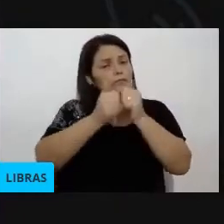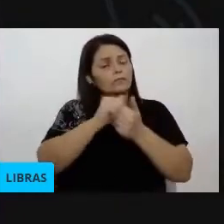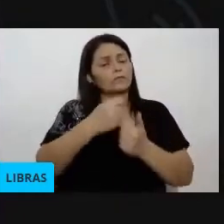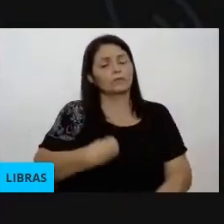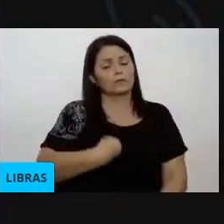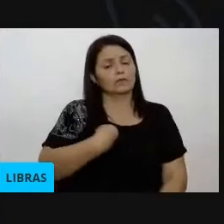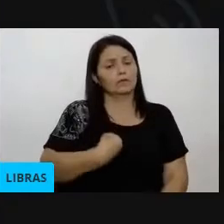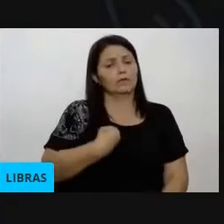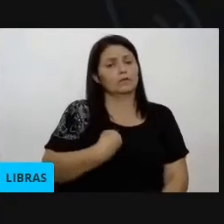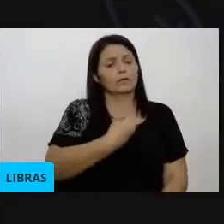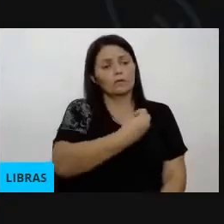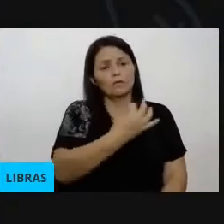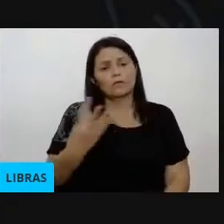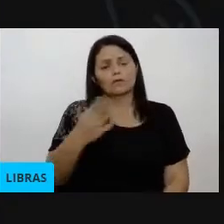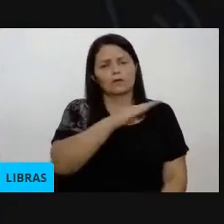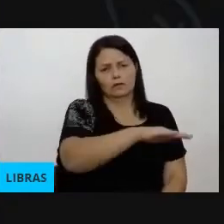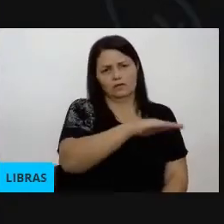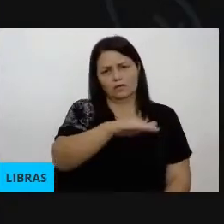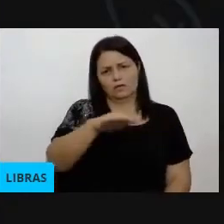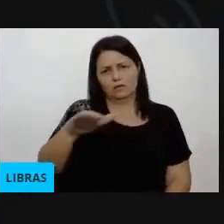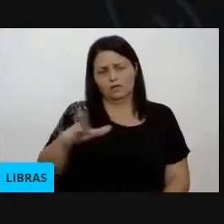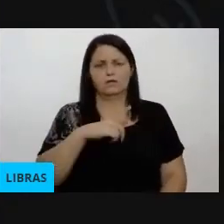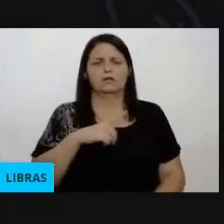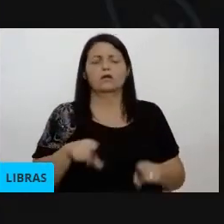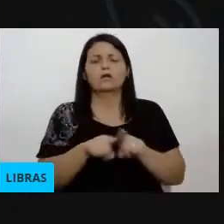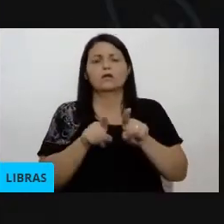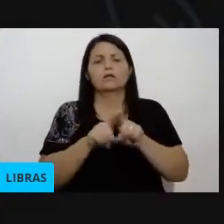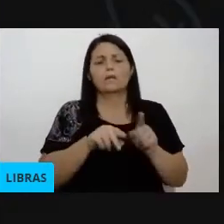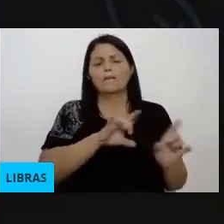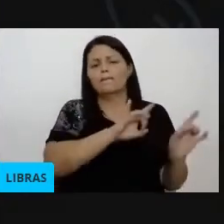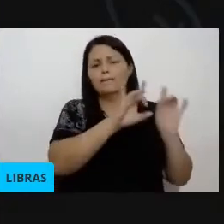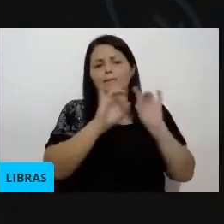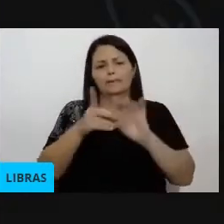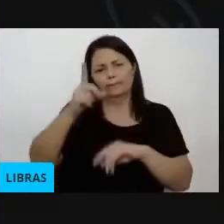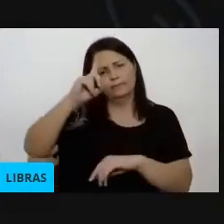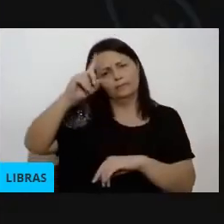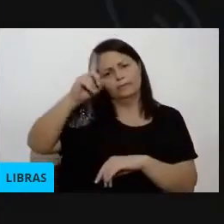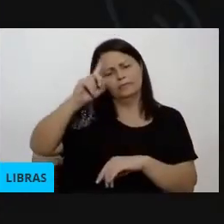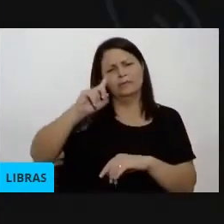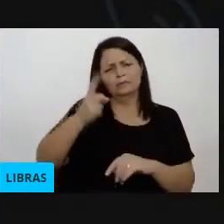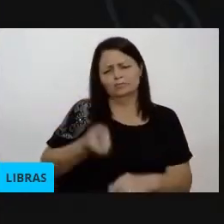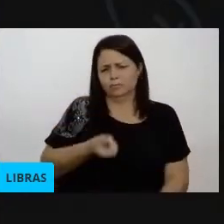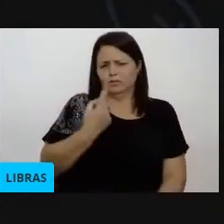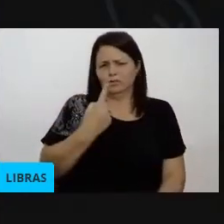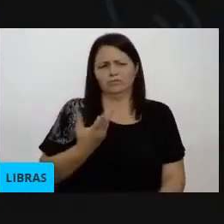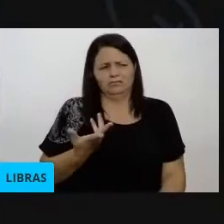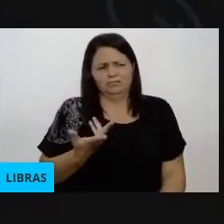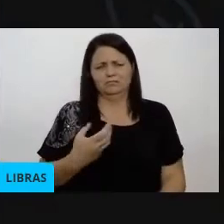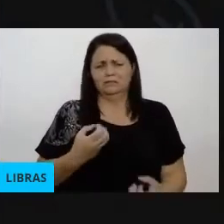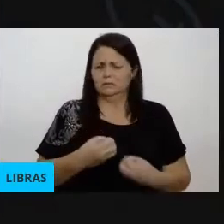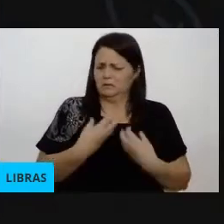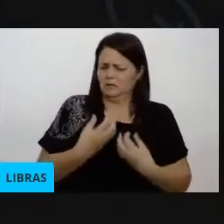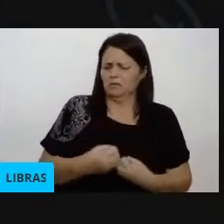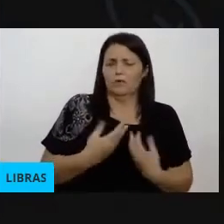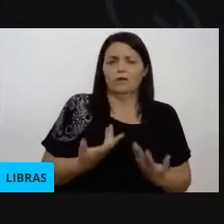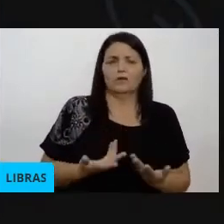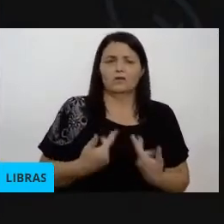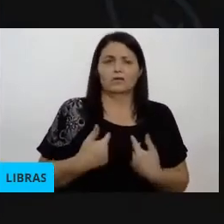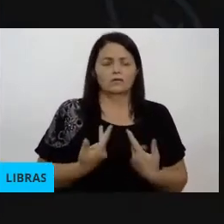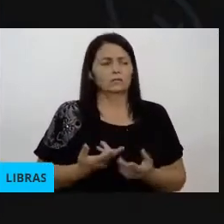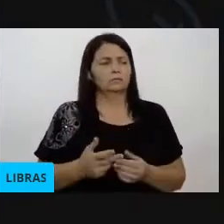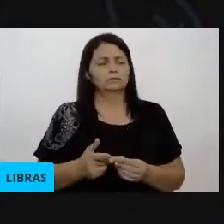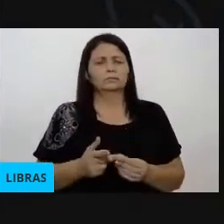né? Muitas crianças que vinham dentro de uma rotina absurda, muitas vezes, de estimulação,